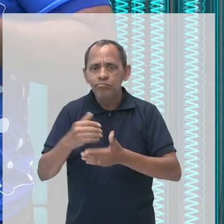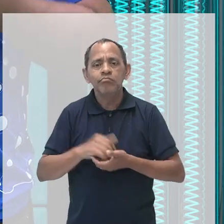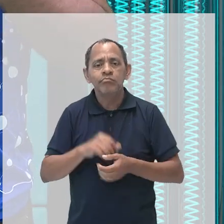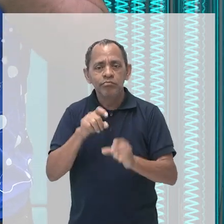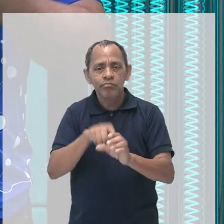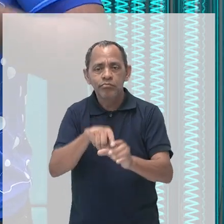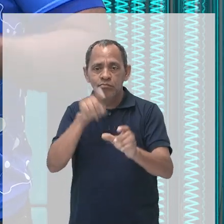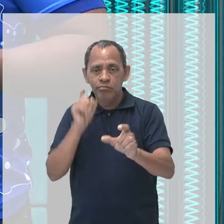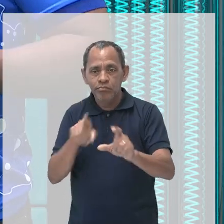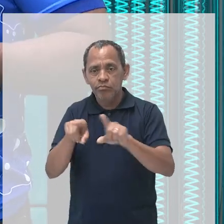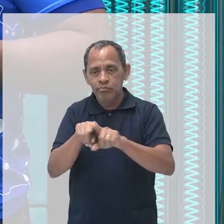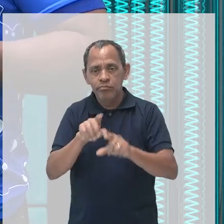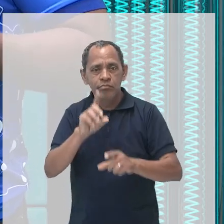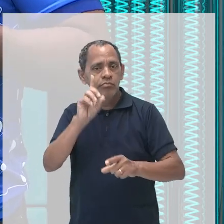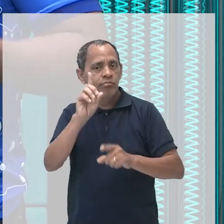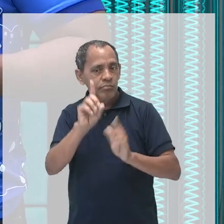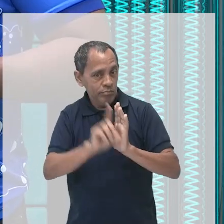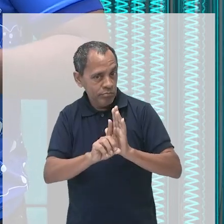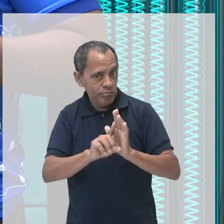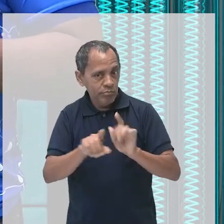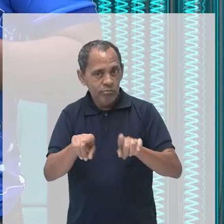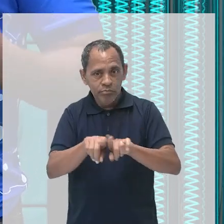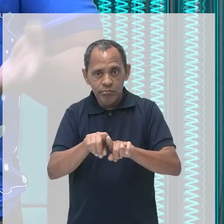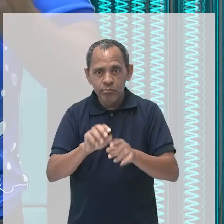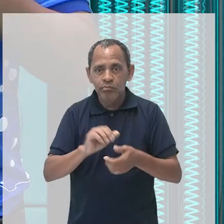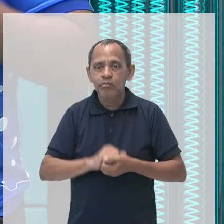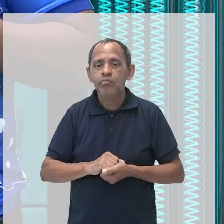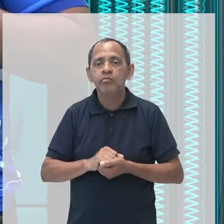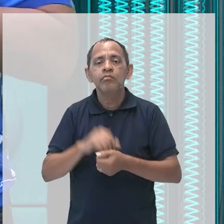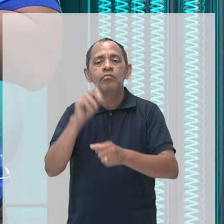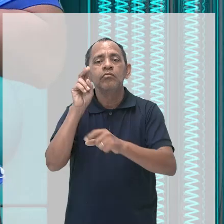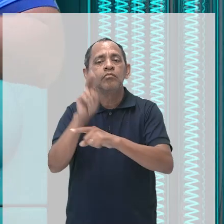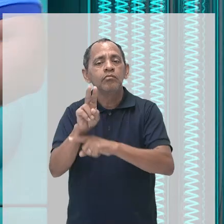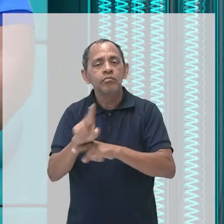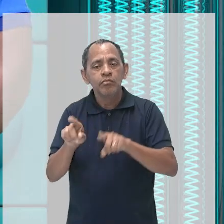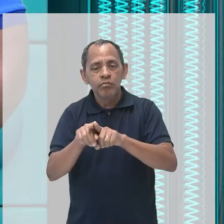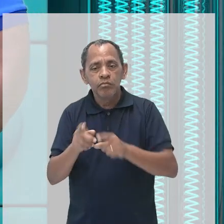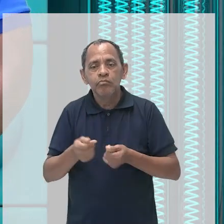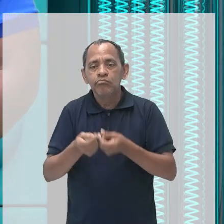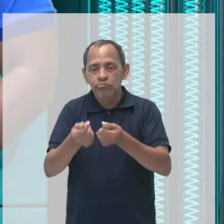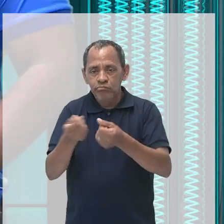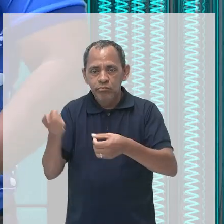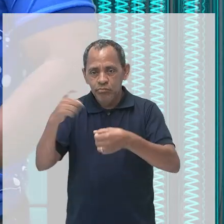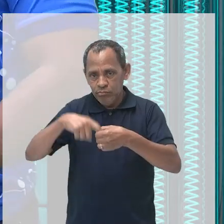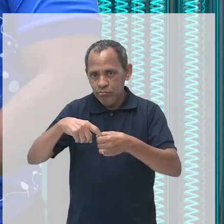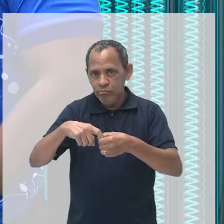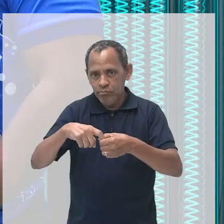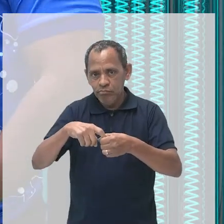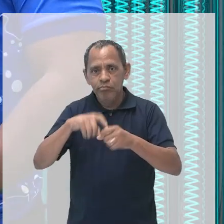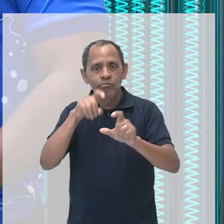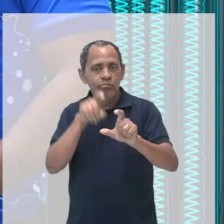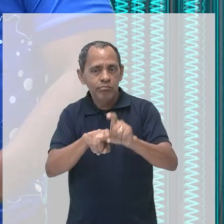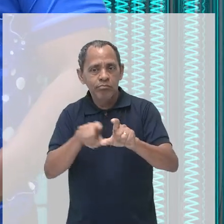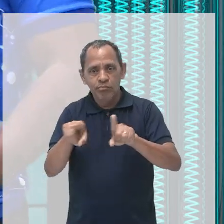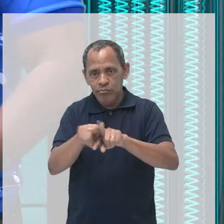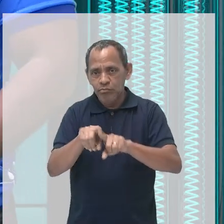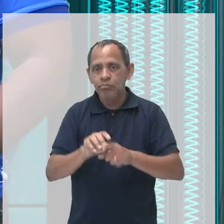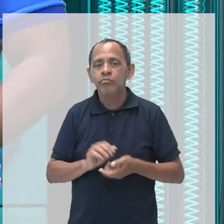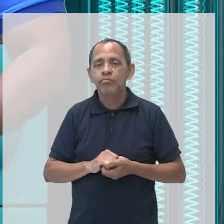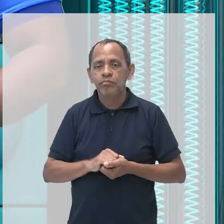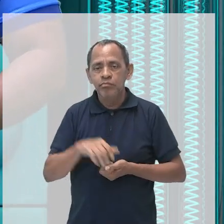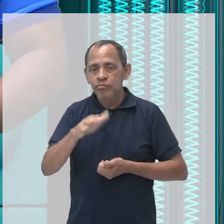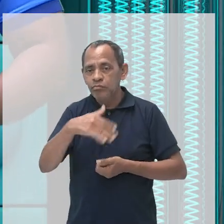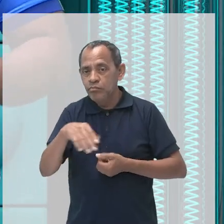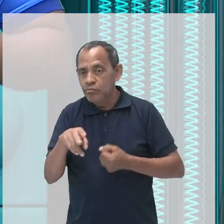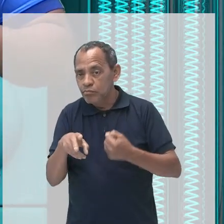limpo, aprender a cuidar do dinheiro, certo? Para que não volte para as dívidas. Então, esse aqui é o plano verbal,